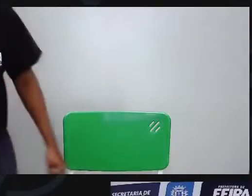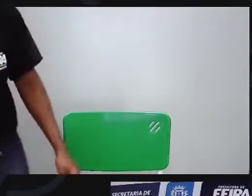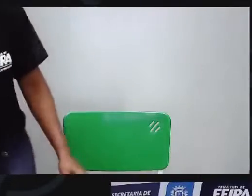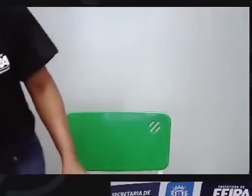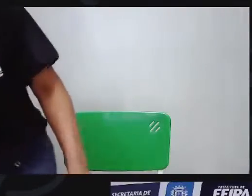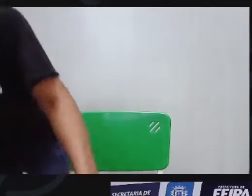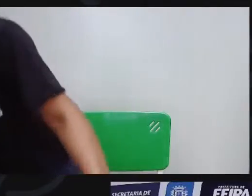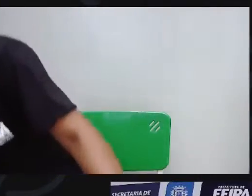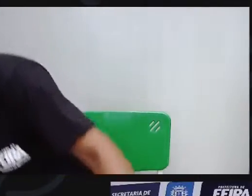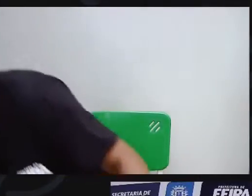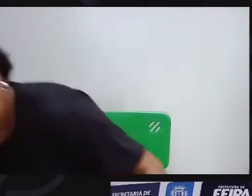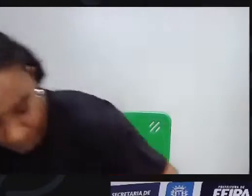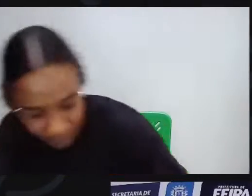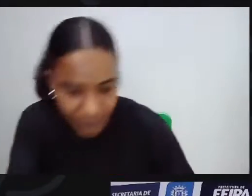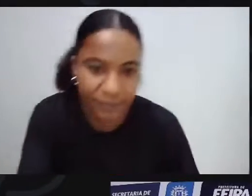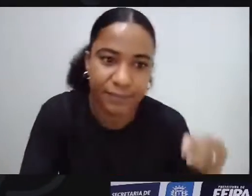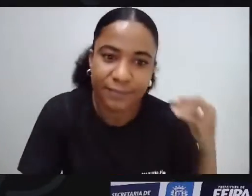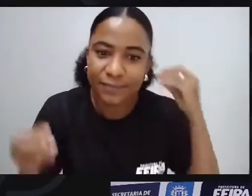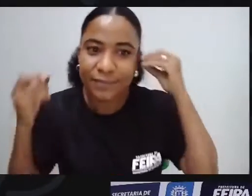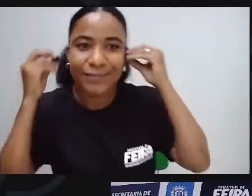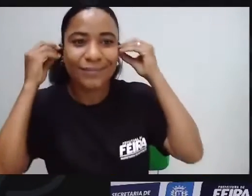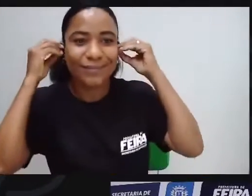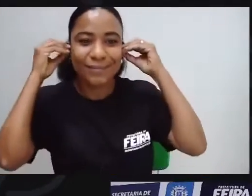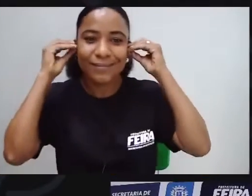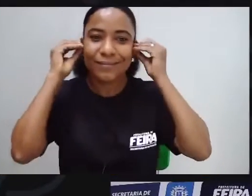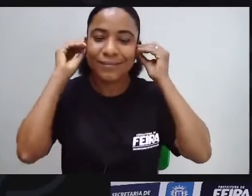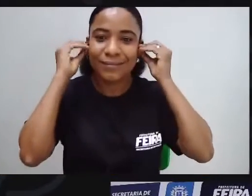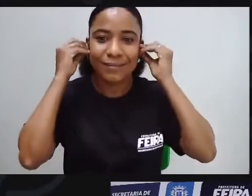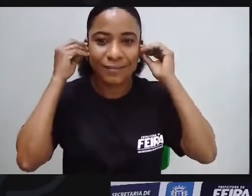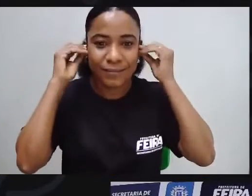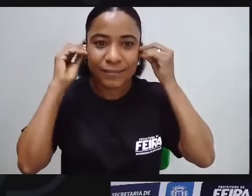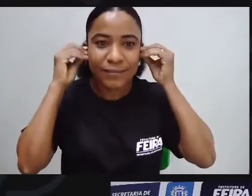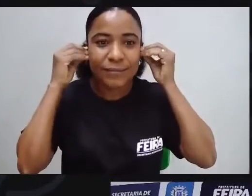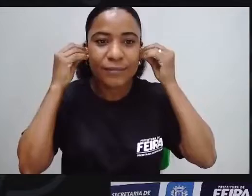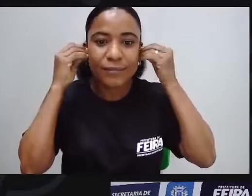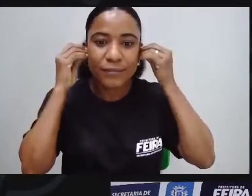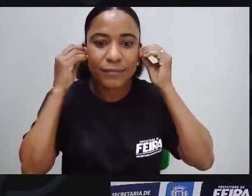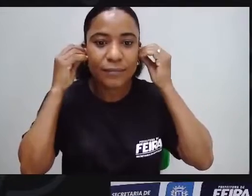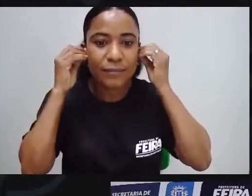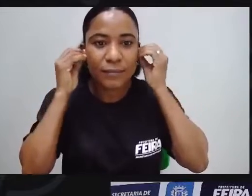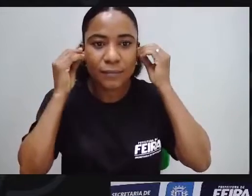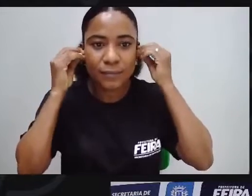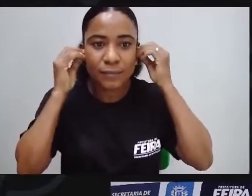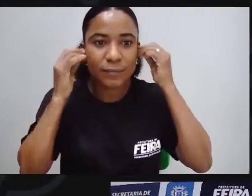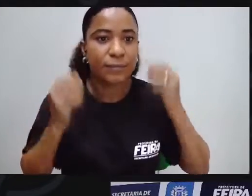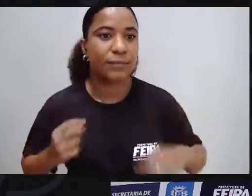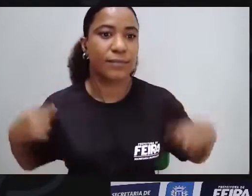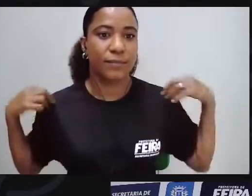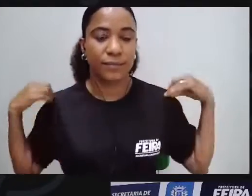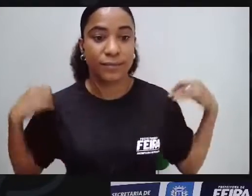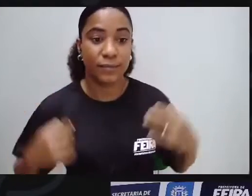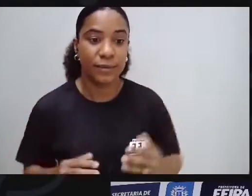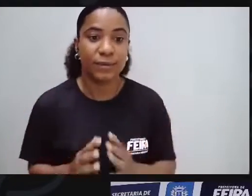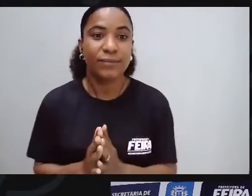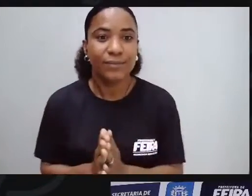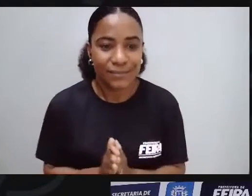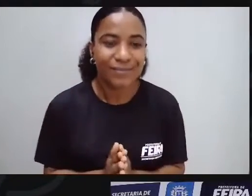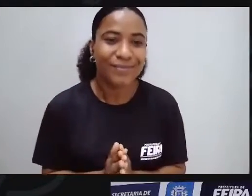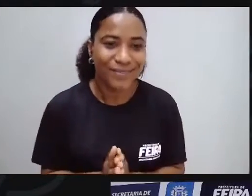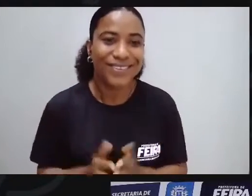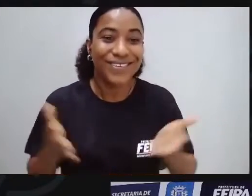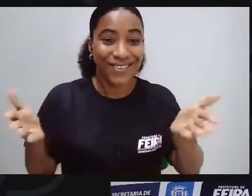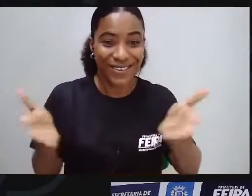todas as quero dizer que é muito bom estar com vocês nessa manhã Mesmo distantes mas tem desse